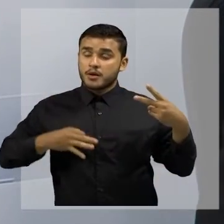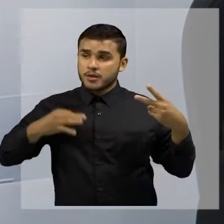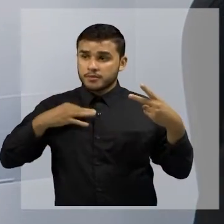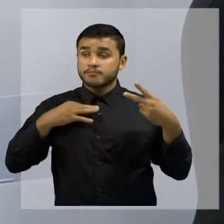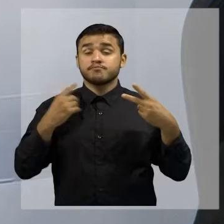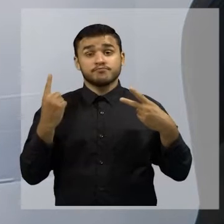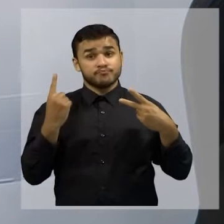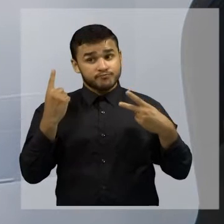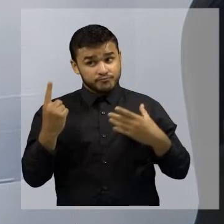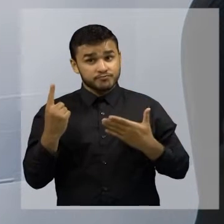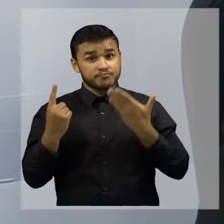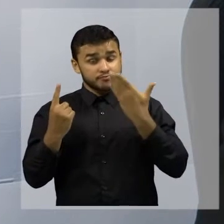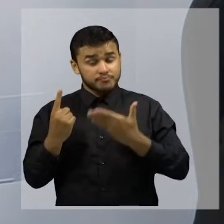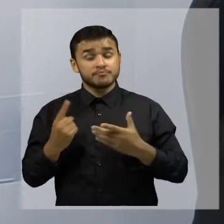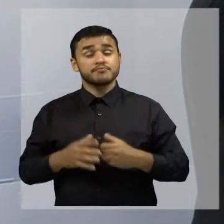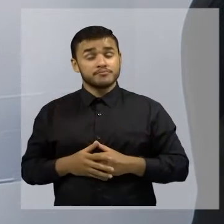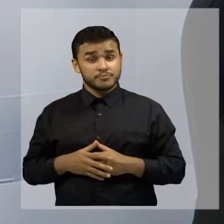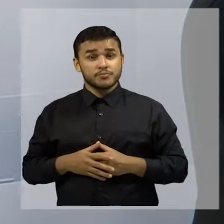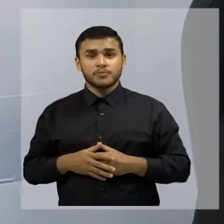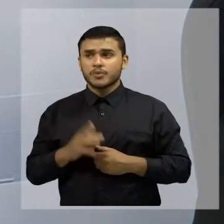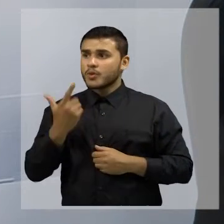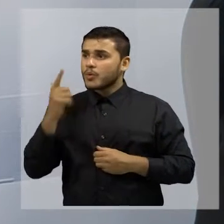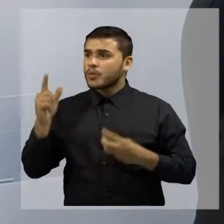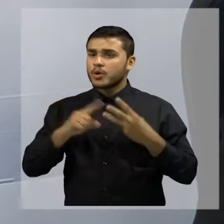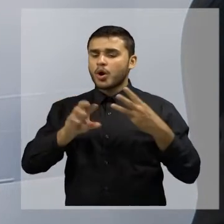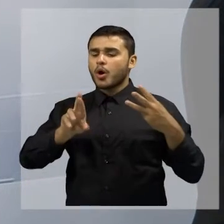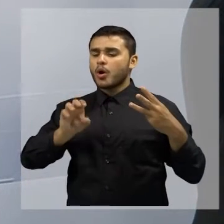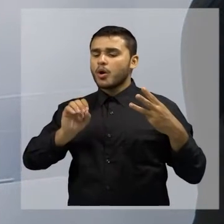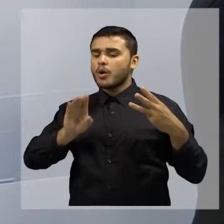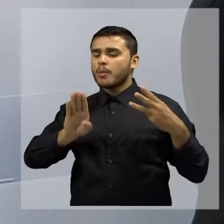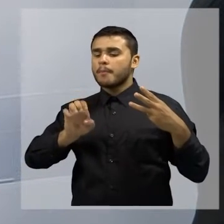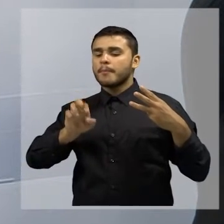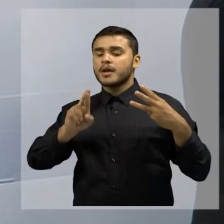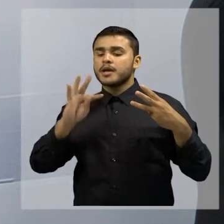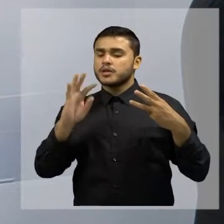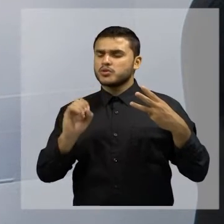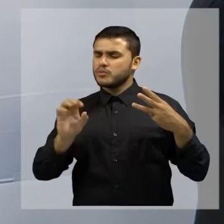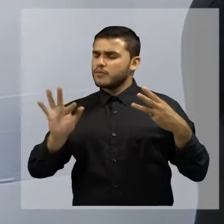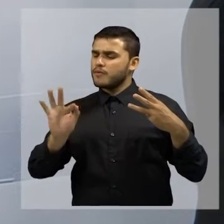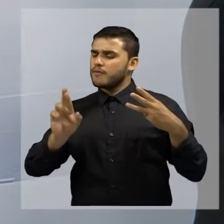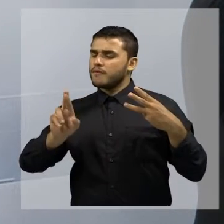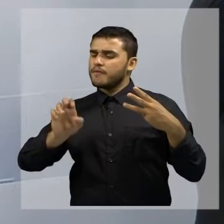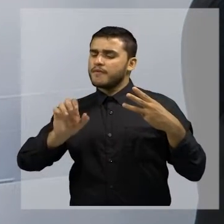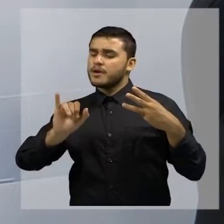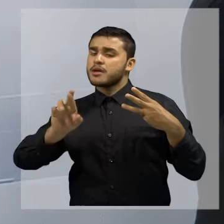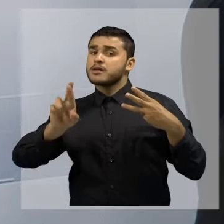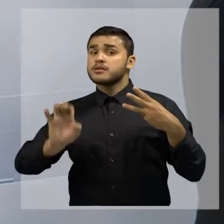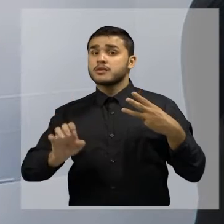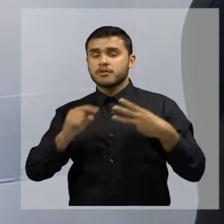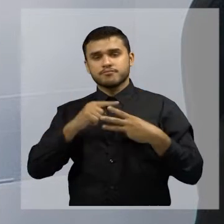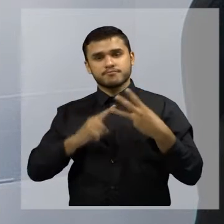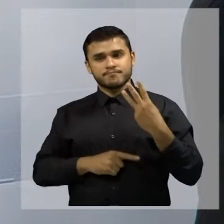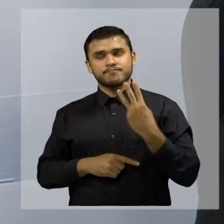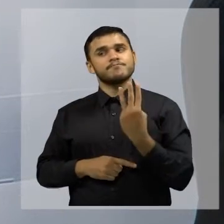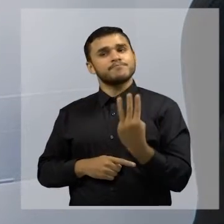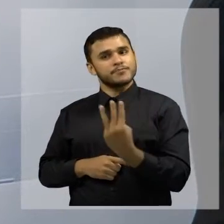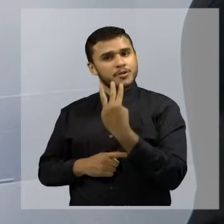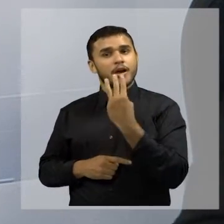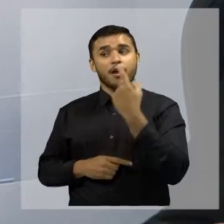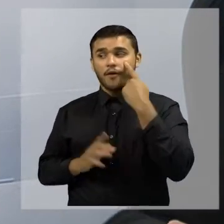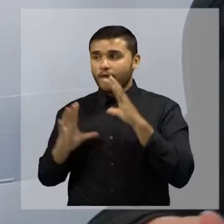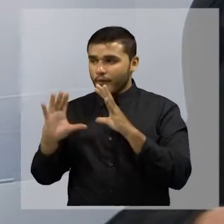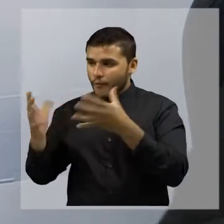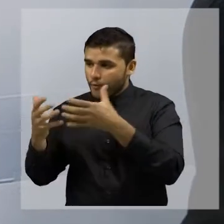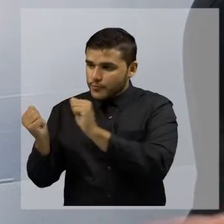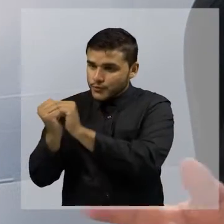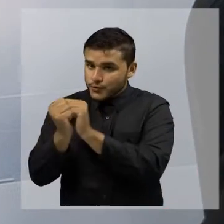provavelmente, como eu tenho colocado para você, Roberto Freire, vão, sem dúvida, se aproximar e criar esse bloco.